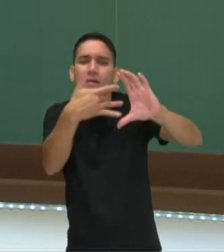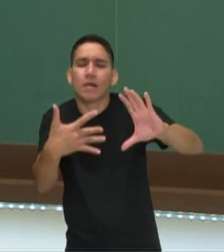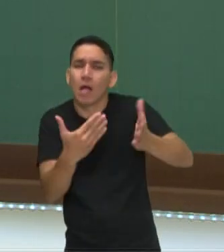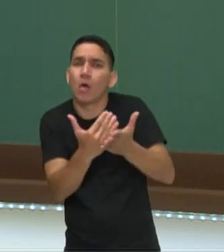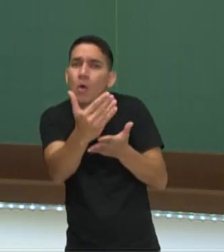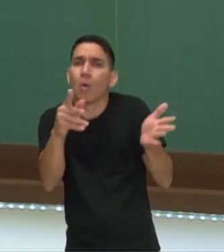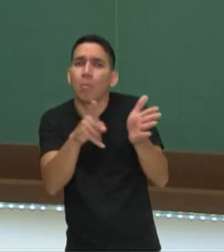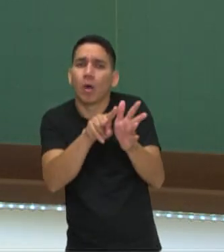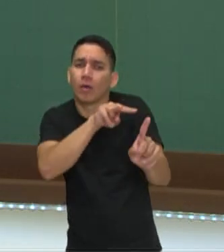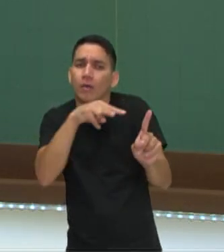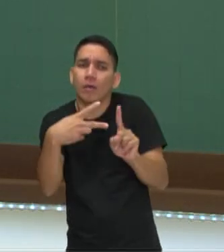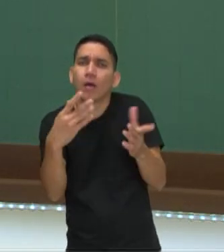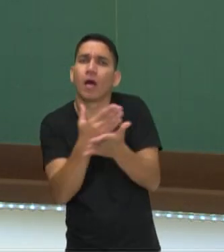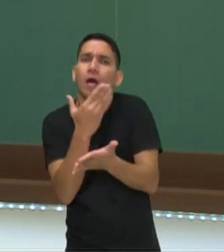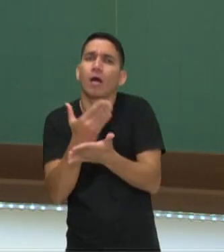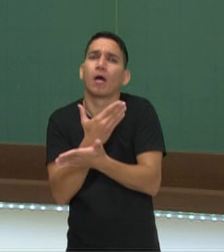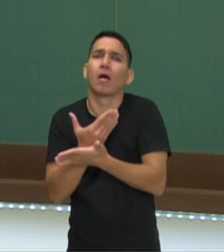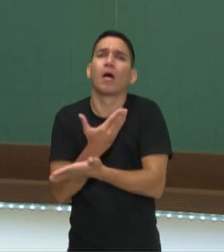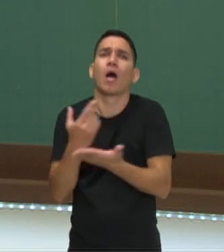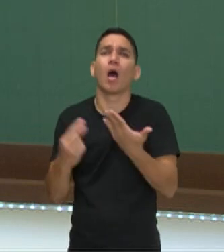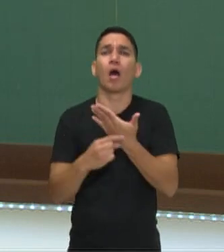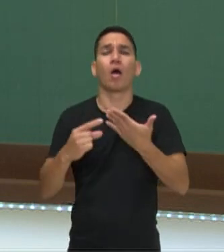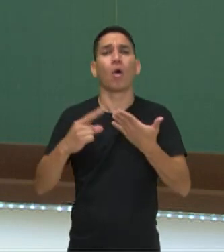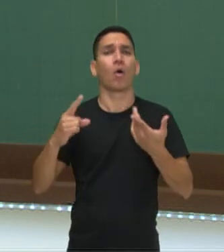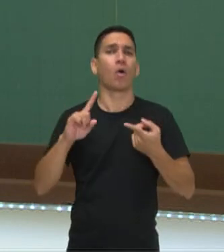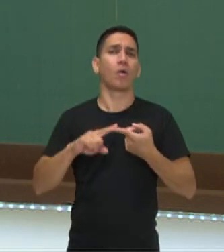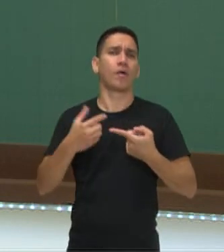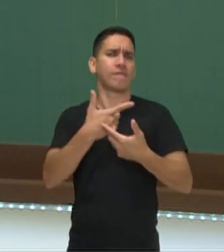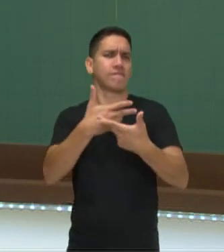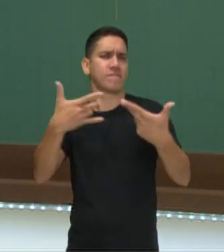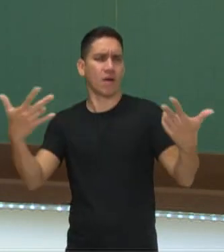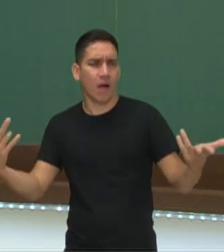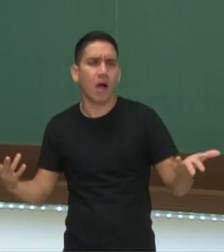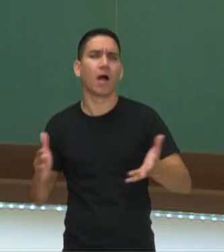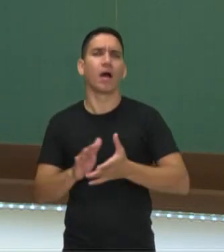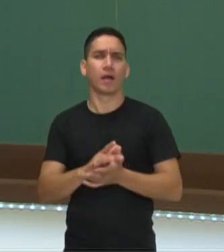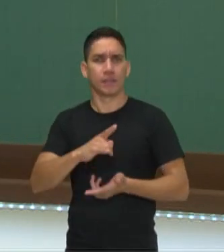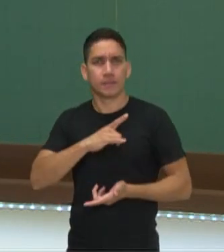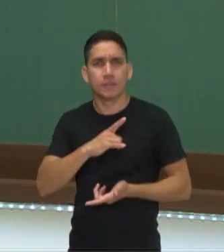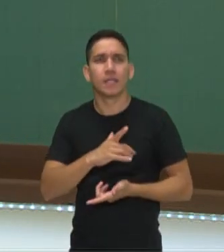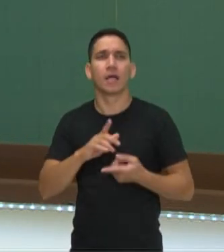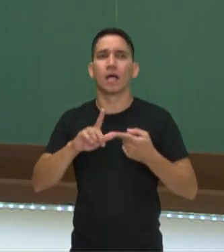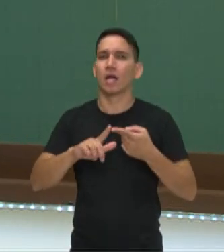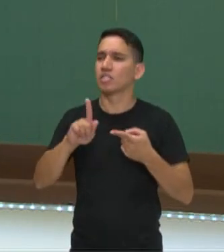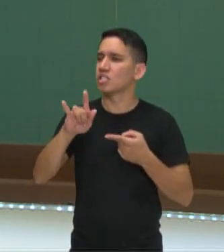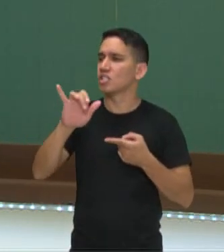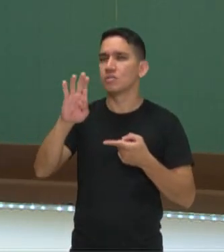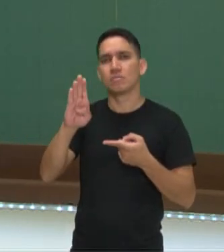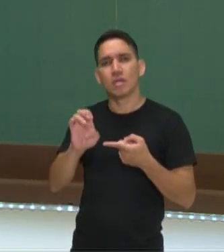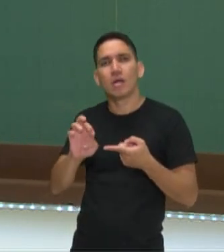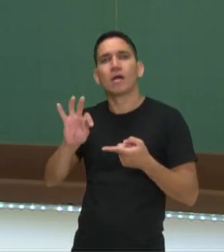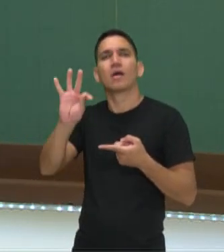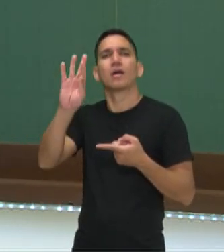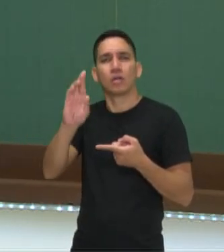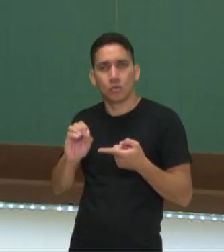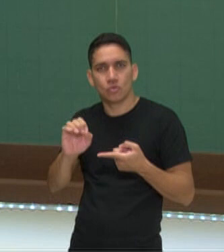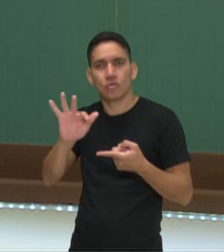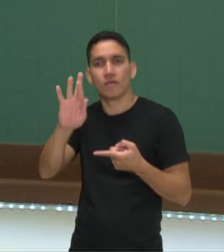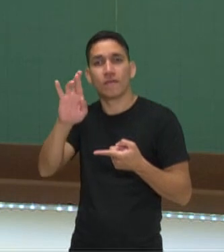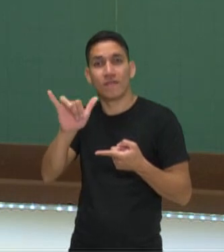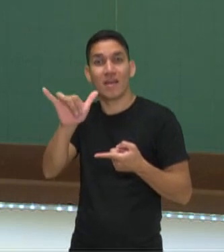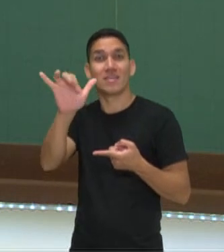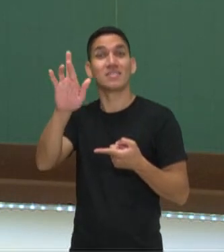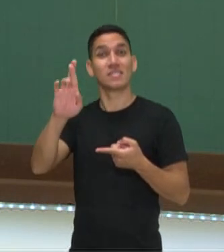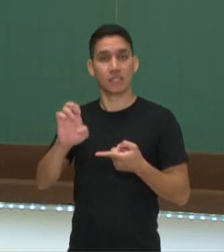partir de obras de autores clássicos, como Gilberto Freire, e vamos pensar também um pouquinho da cultura popular